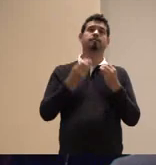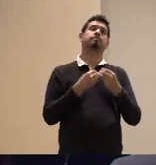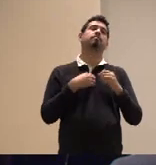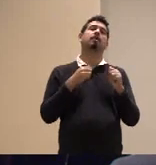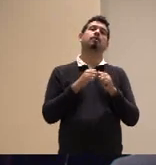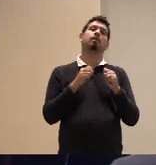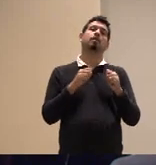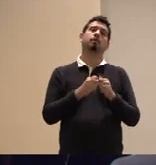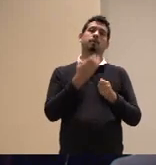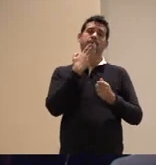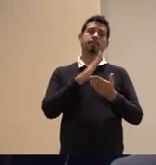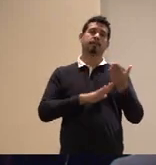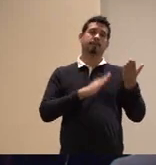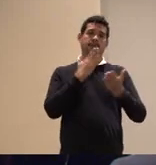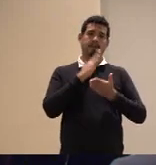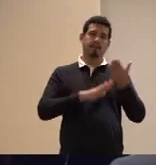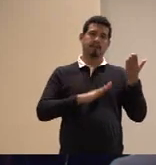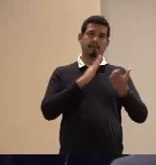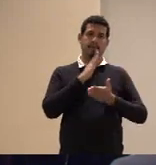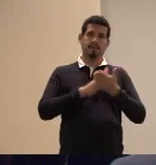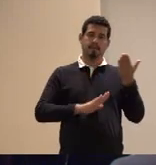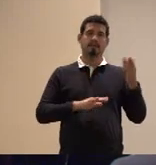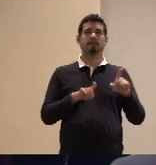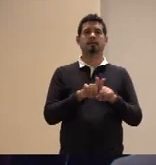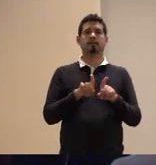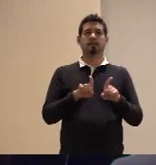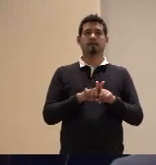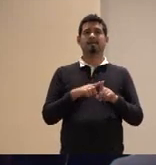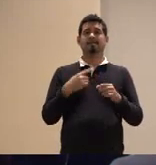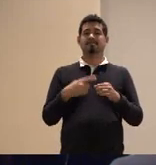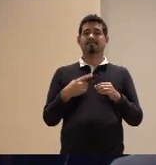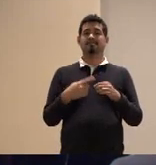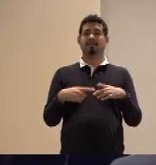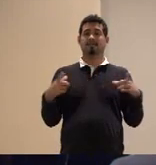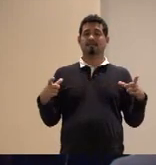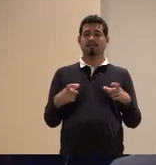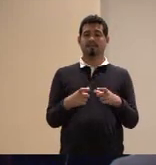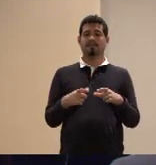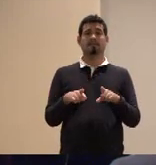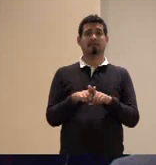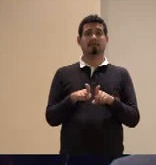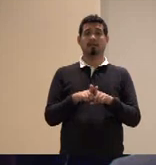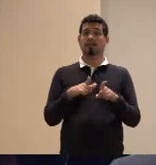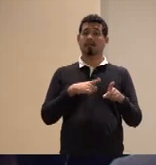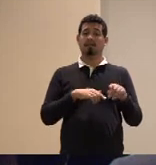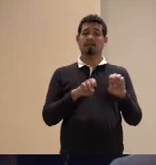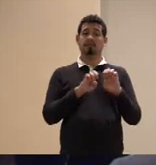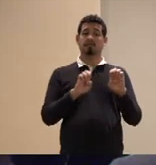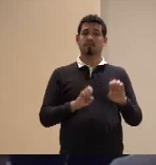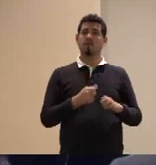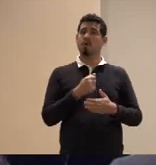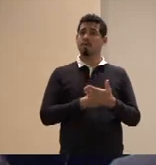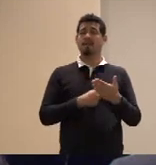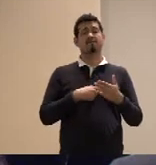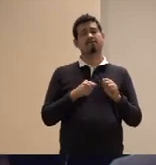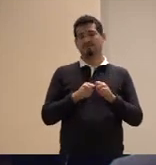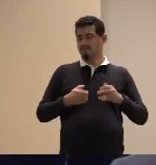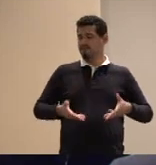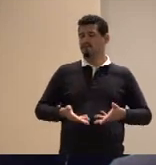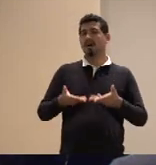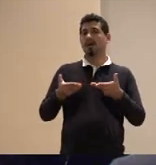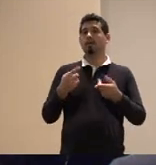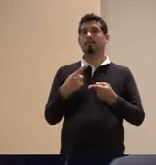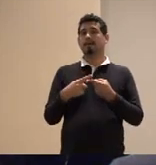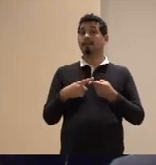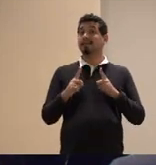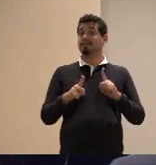os encaminhamentos. Então, assim, na cidade pequena, o quanto puderem estruturar e cobrar, que o façam. Porque quando se